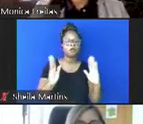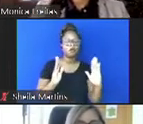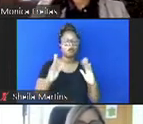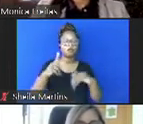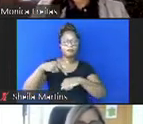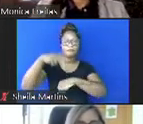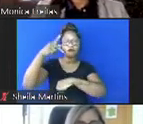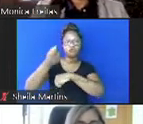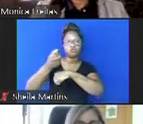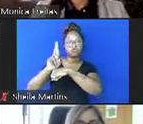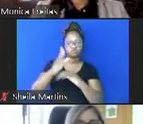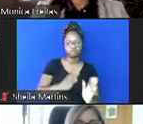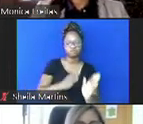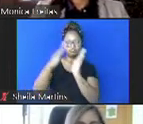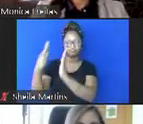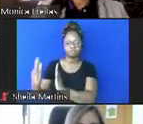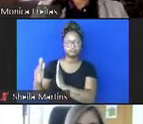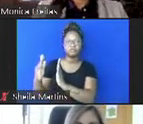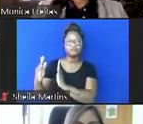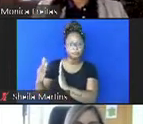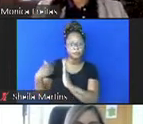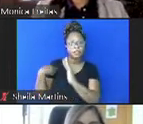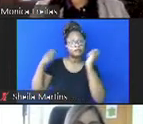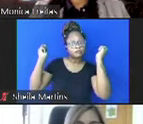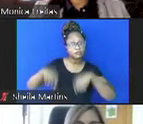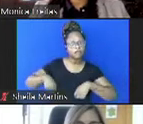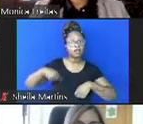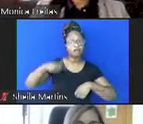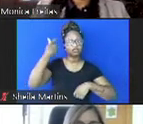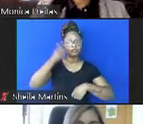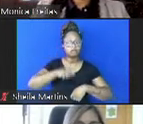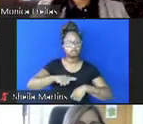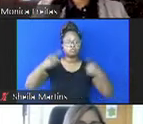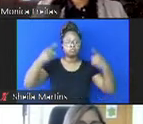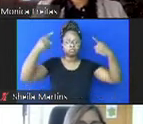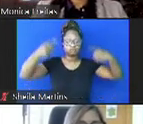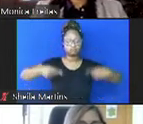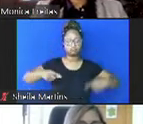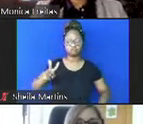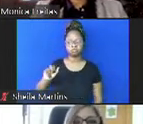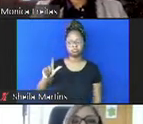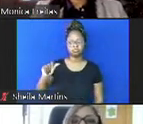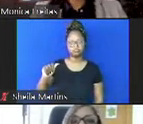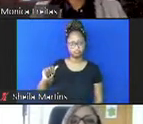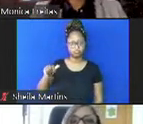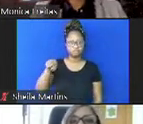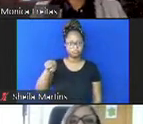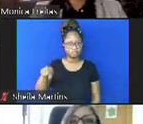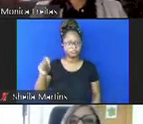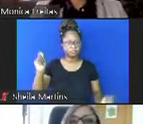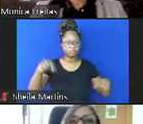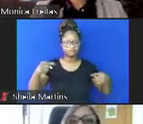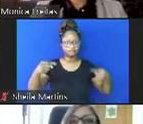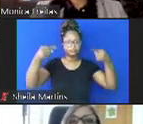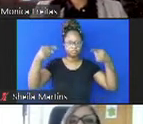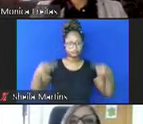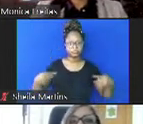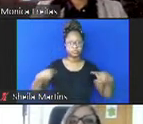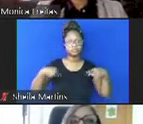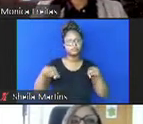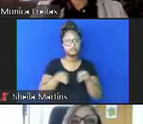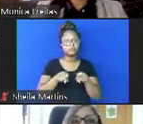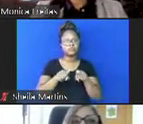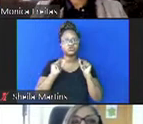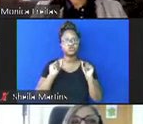pós-doutorado. Tá? E ela pode, então, concorrer tanto para o Humboldt Research Fellowship, quanto também para o